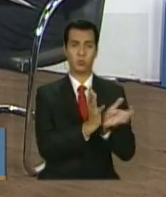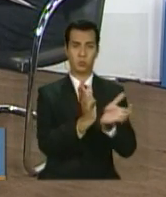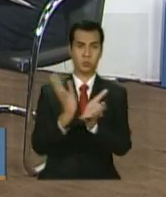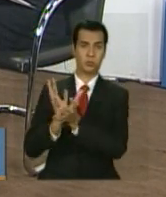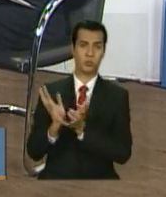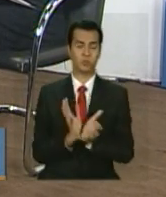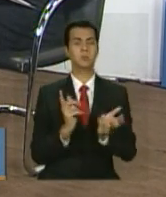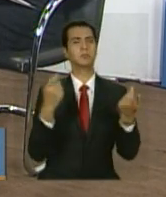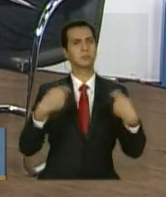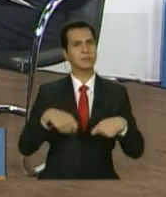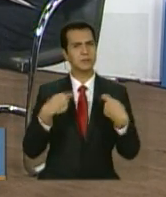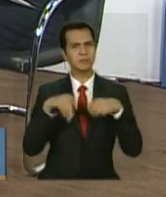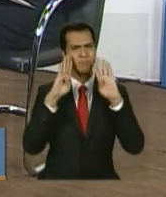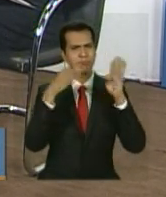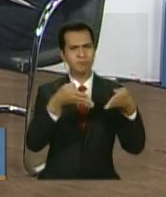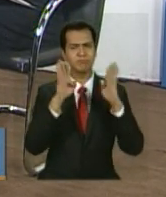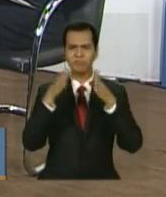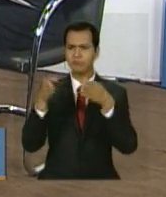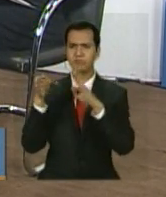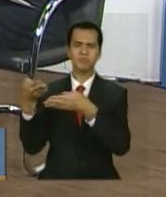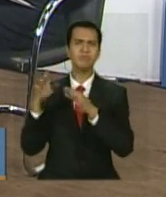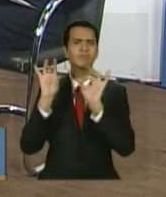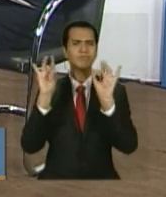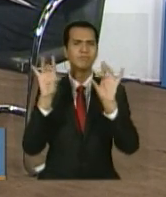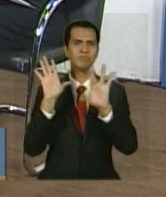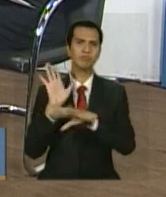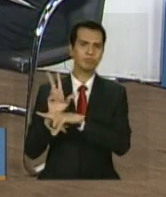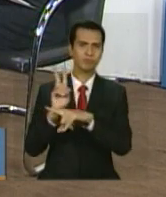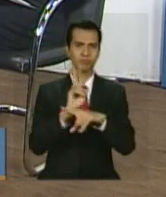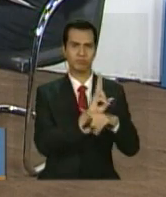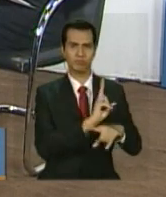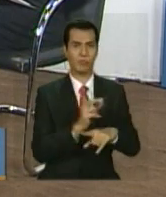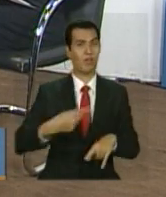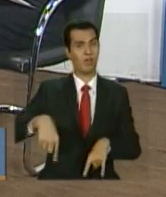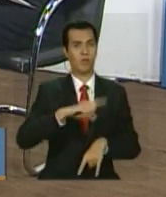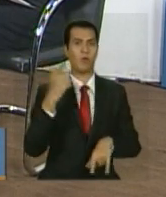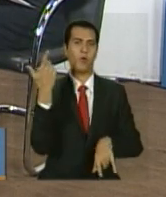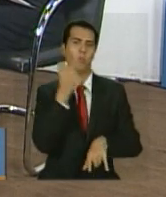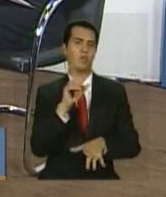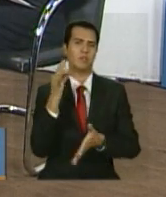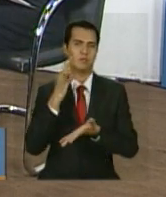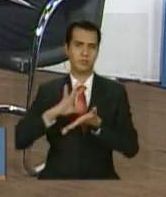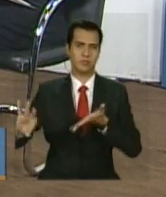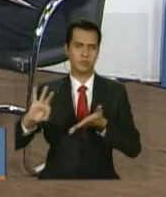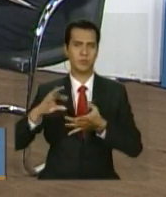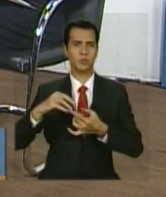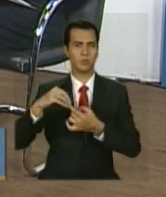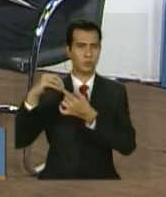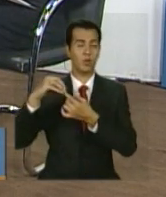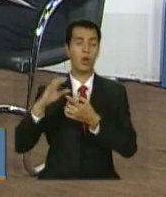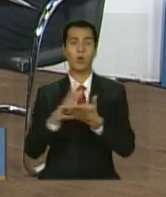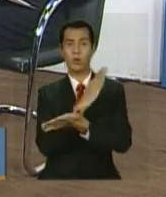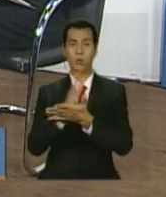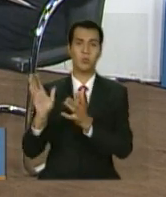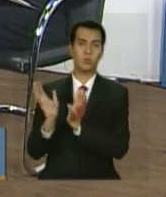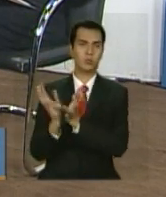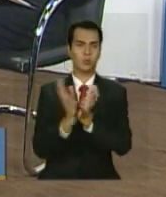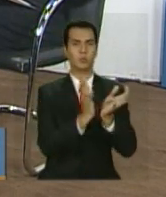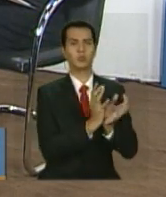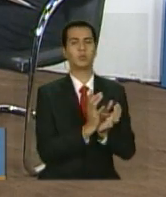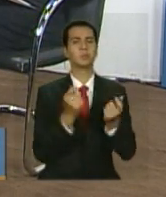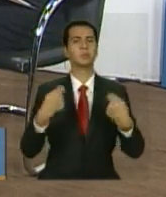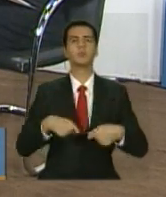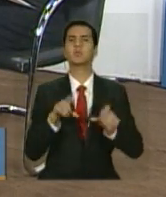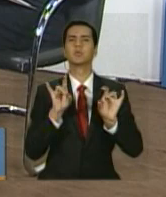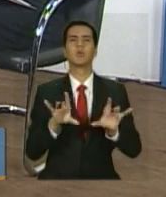cuidadoso para acessar o cadastro único, sendo que alguns desses grupos necessitam só de um reforço à ação de cadastramento,